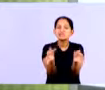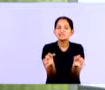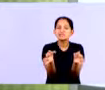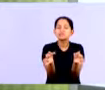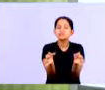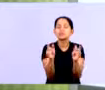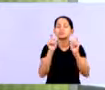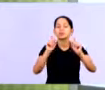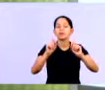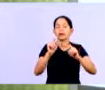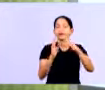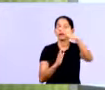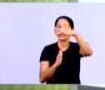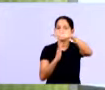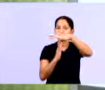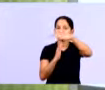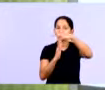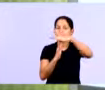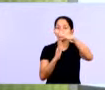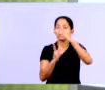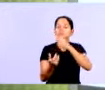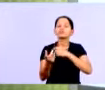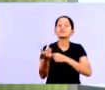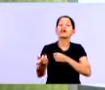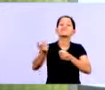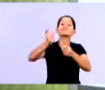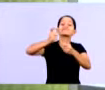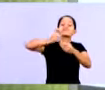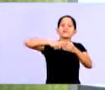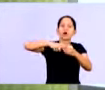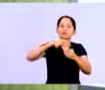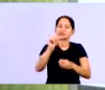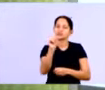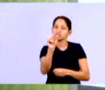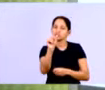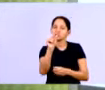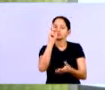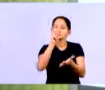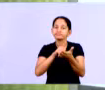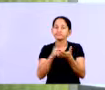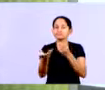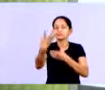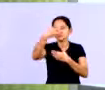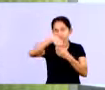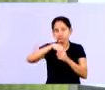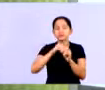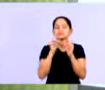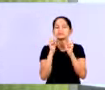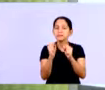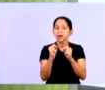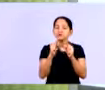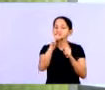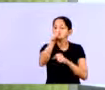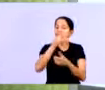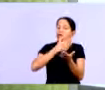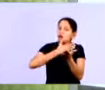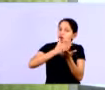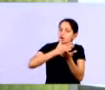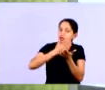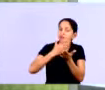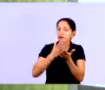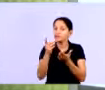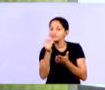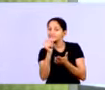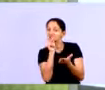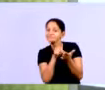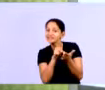o tempo e a resposta do valor que você investe para que em um determinado período de tempo você comece a ter ele de volta